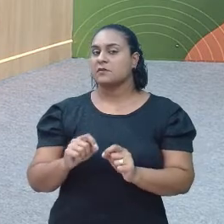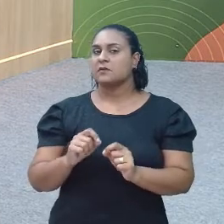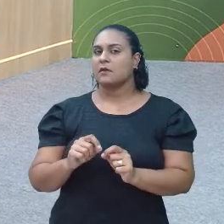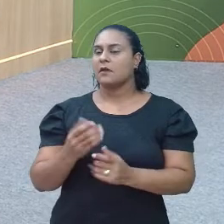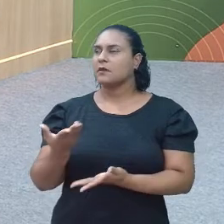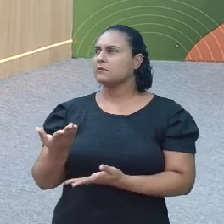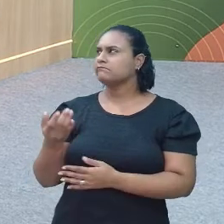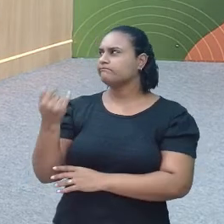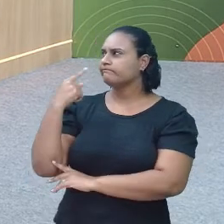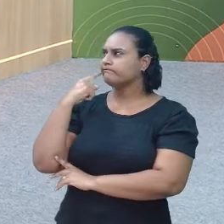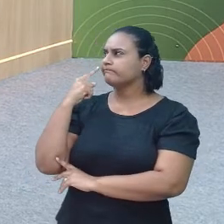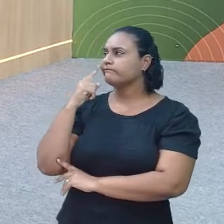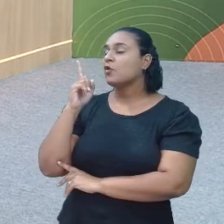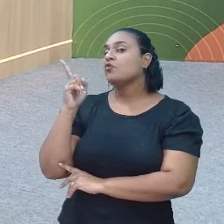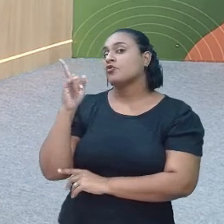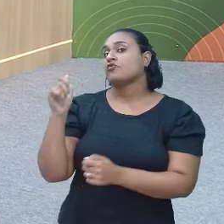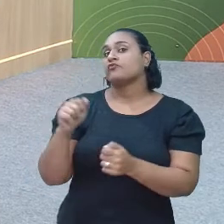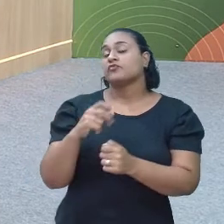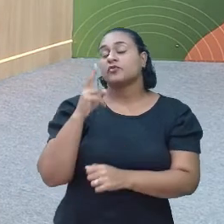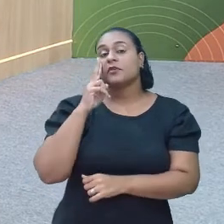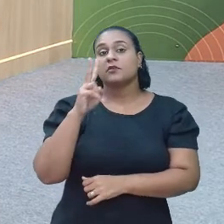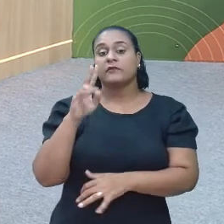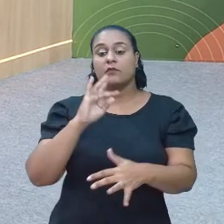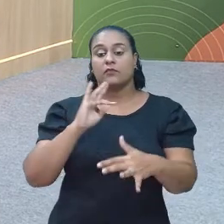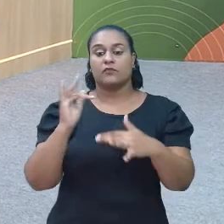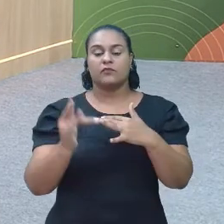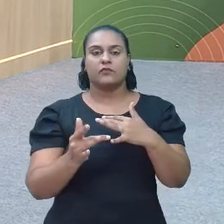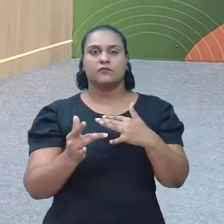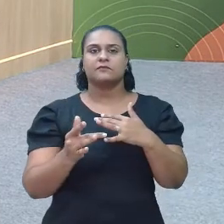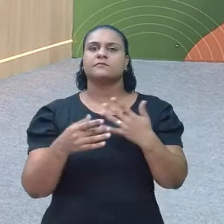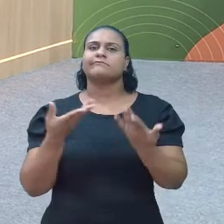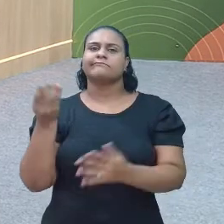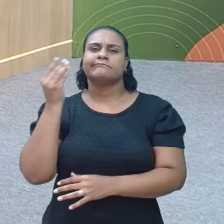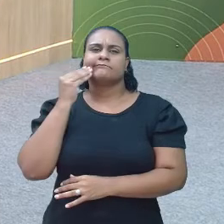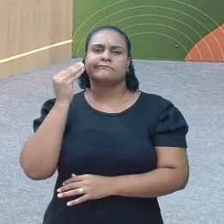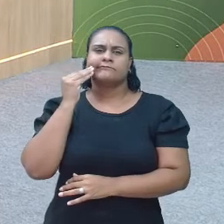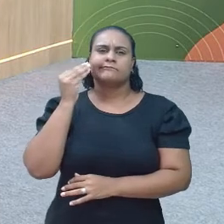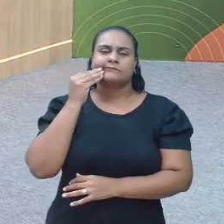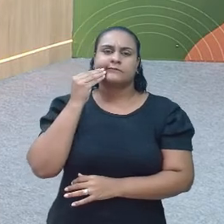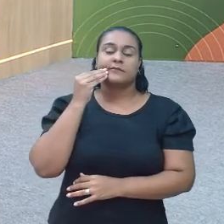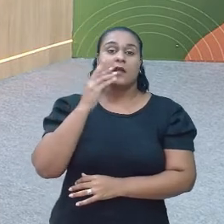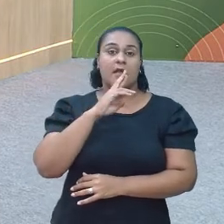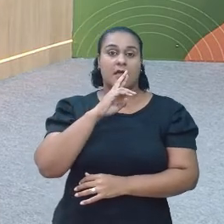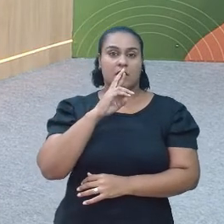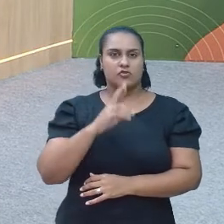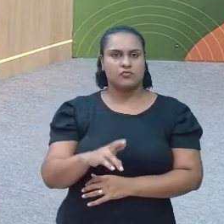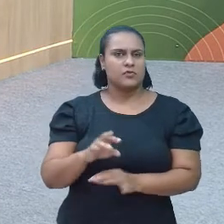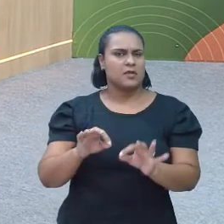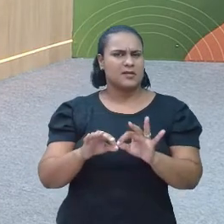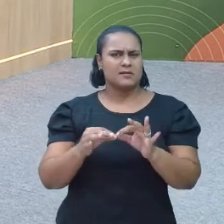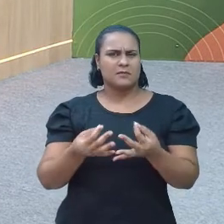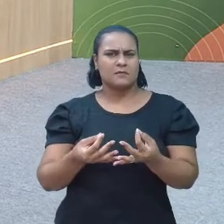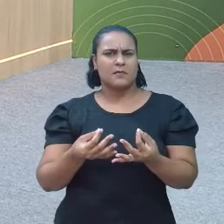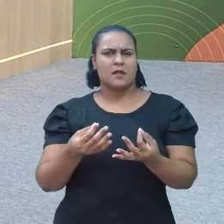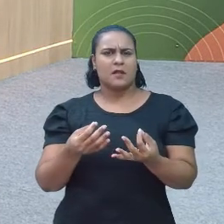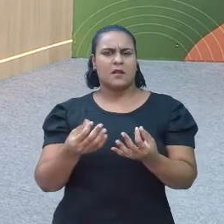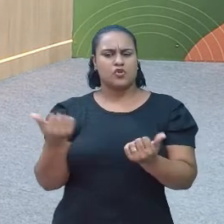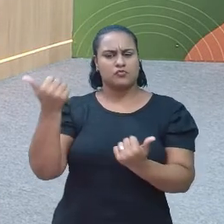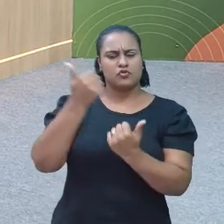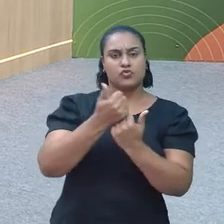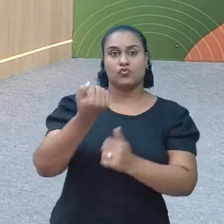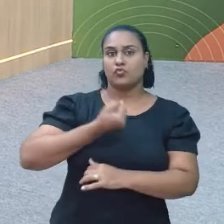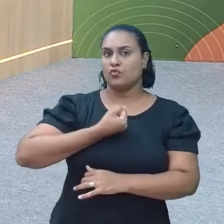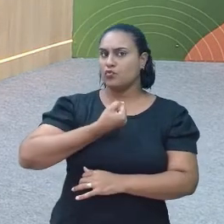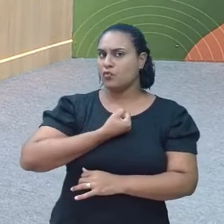de exemplo aí lá nas redes sociais, é a gente tentar resolver simplesmente colocando números e ver se